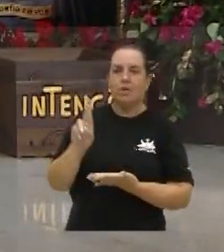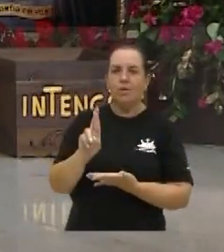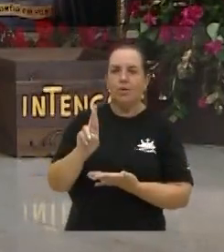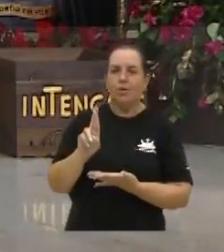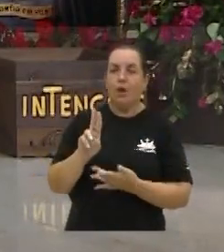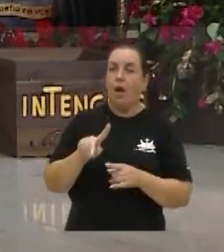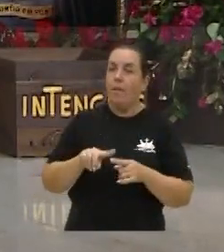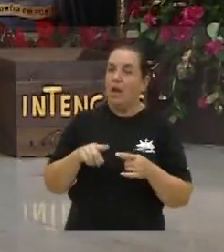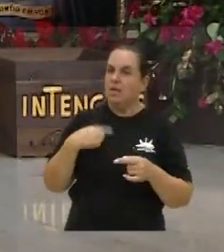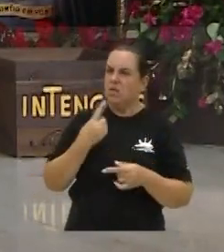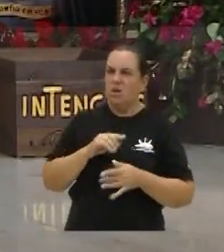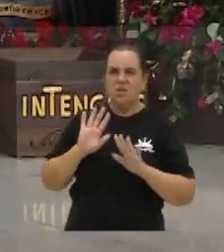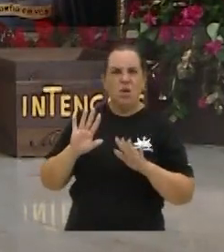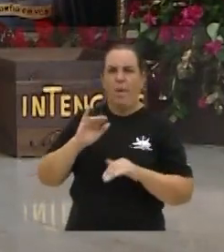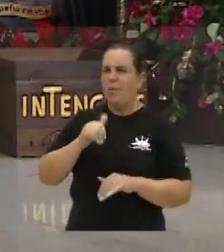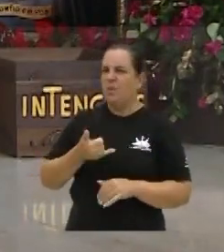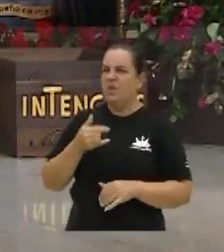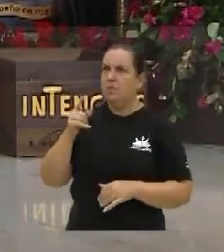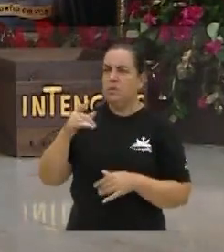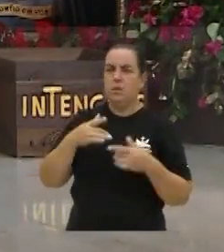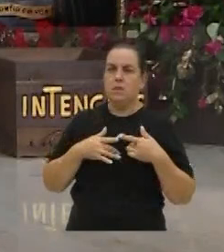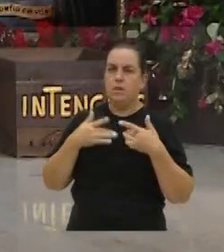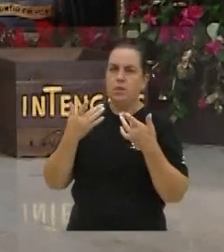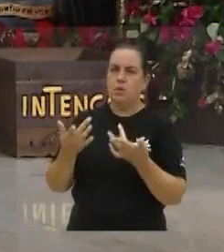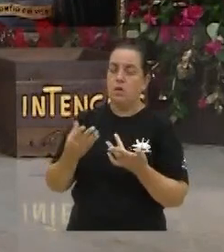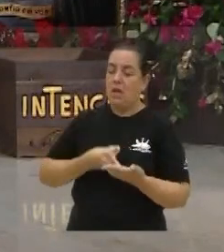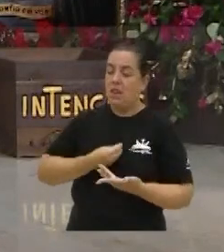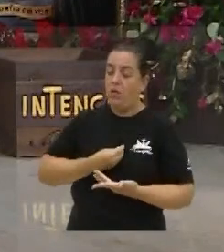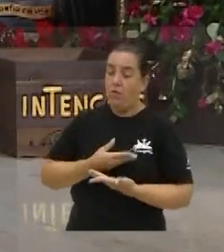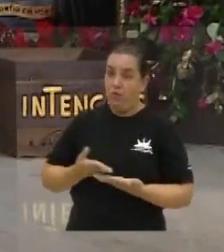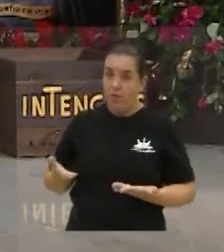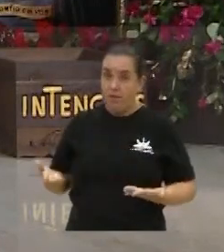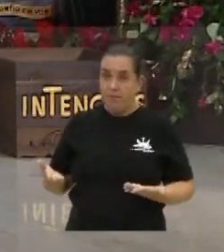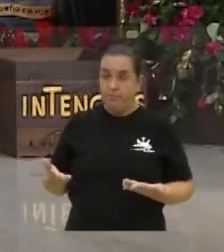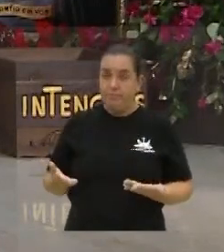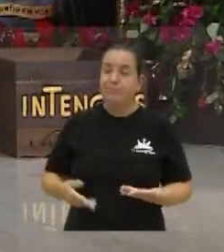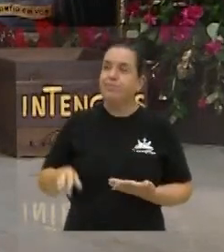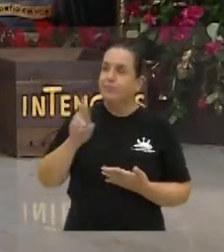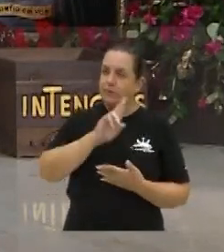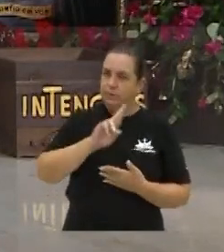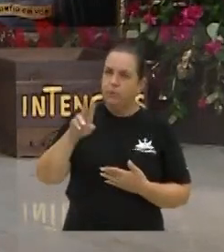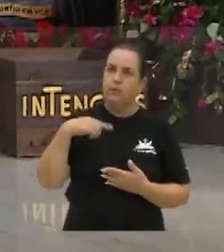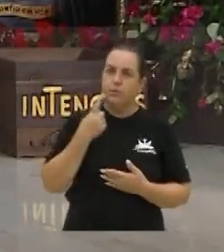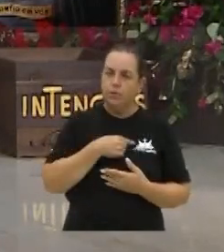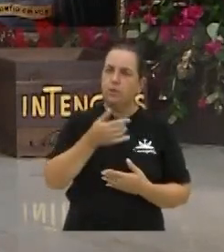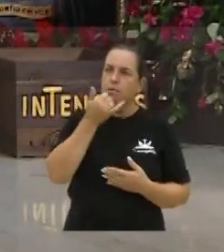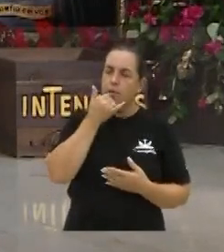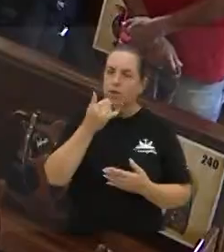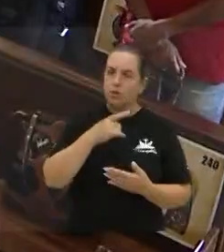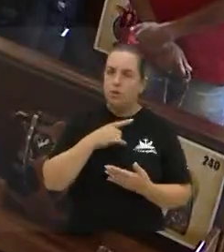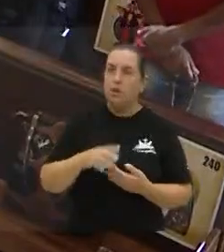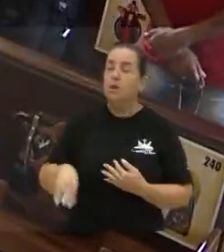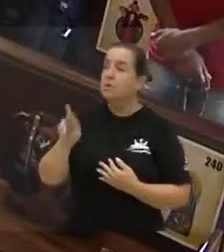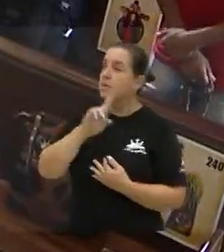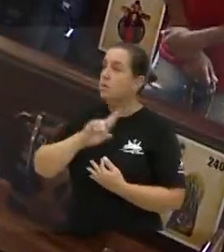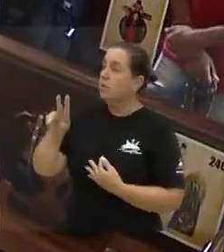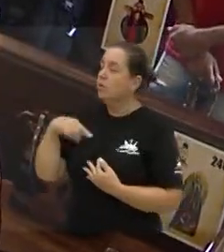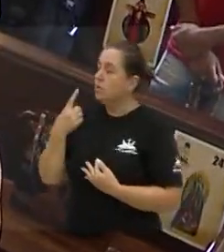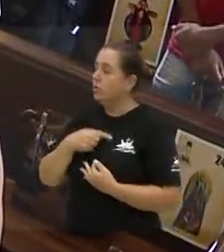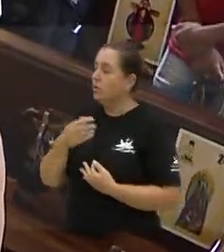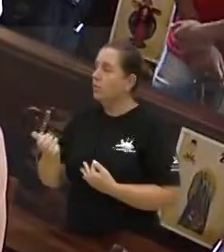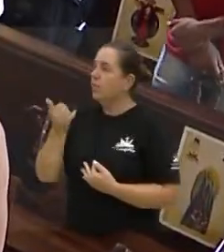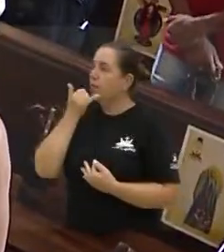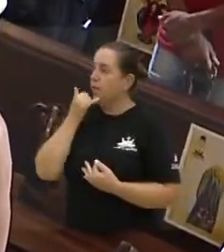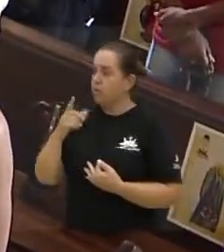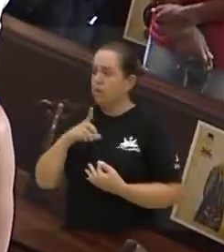não aproveitamos dessa misericórdia em vida, Senhor, tende piedade de nós. Senhor,